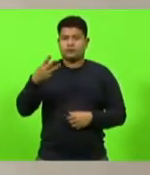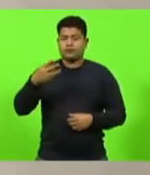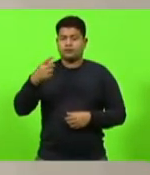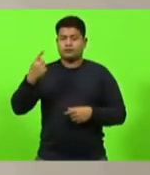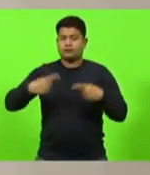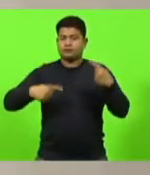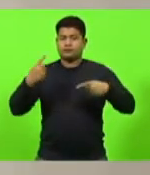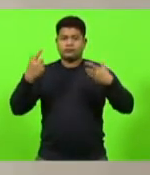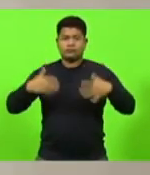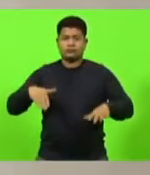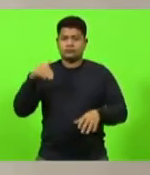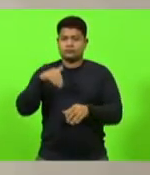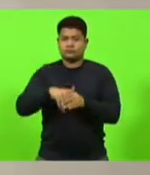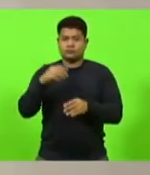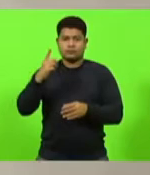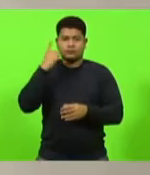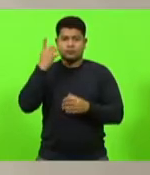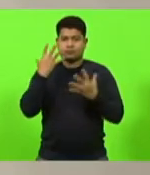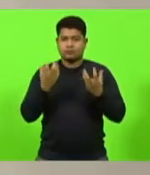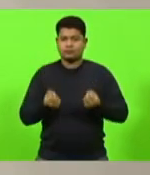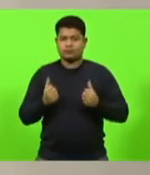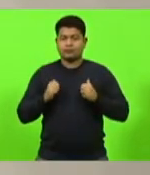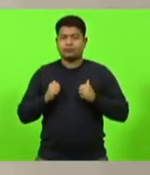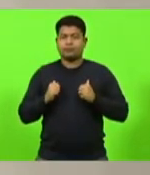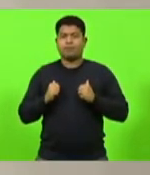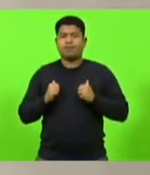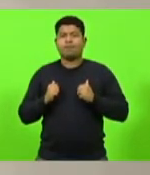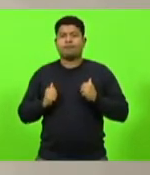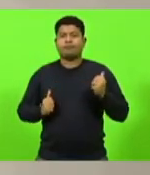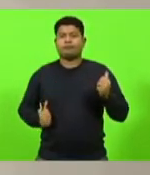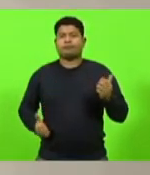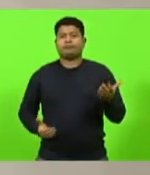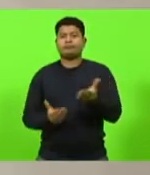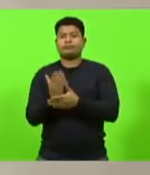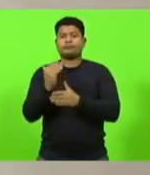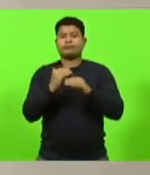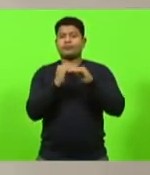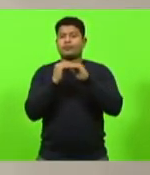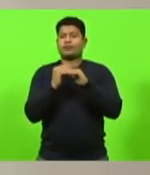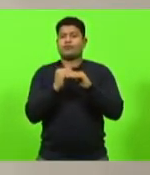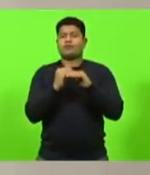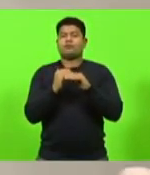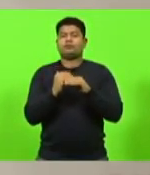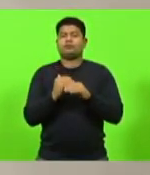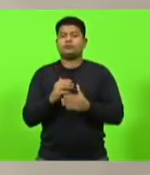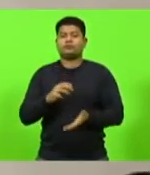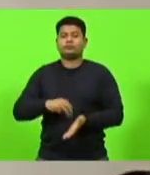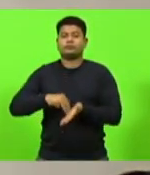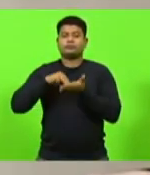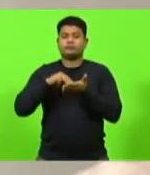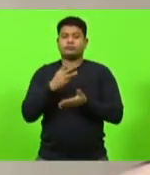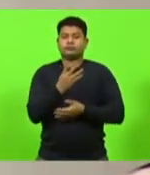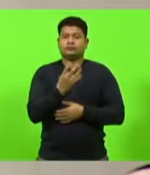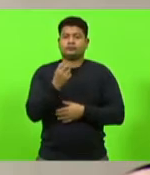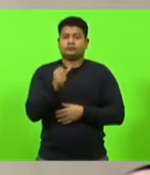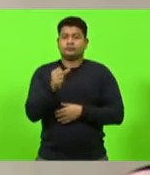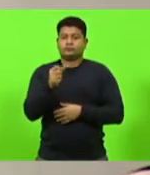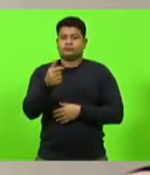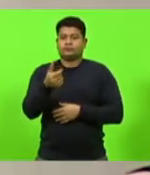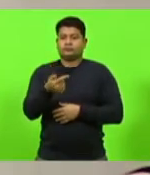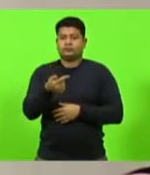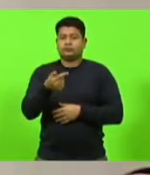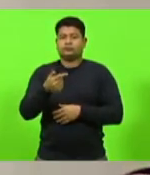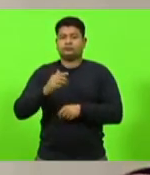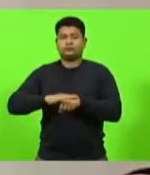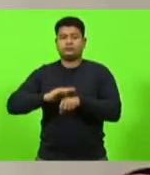havendo quem queira discutir, em votação. Deputados que aprovam, permaneçam como se encontram. Aprovado por unanimidade. Moção 487, autor deputado